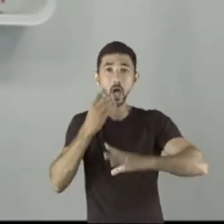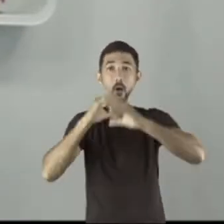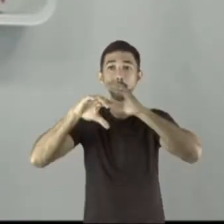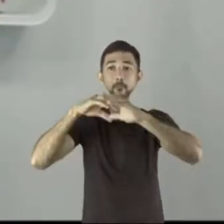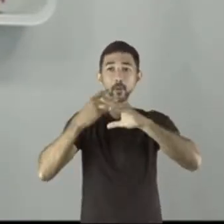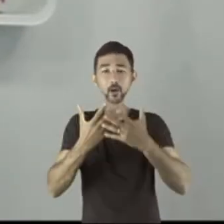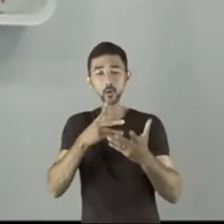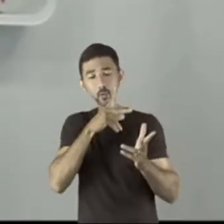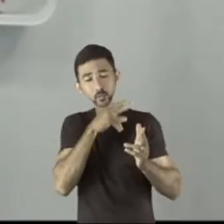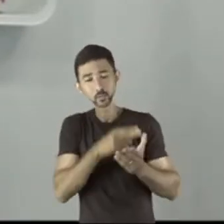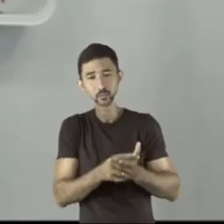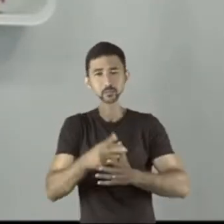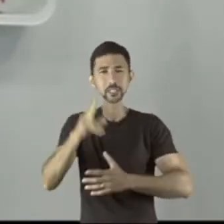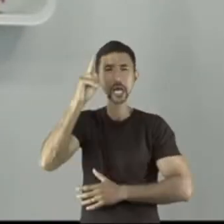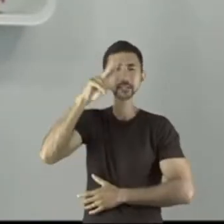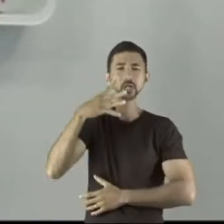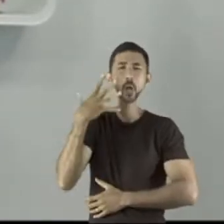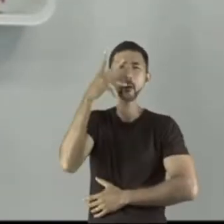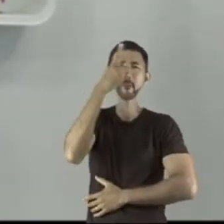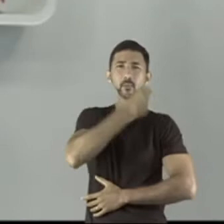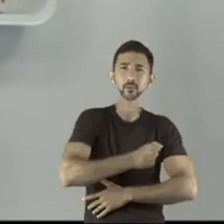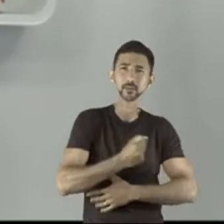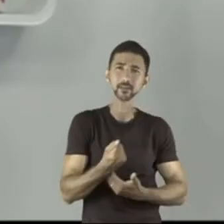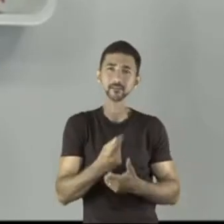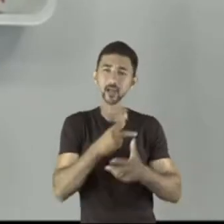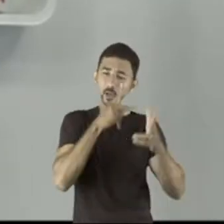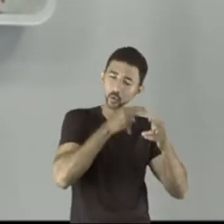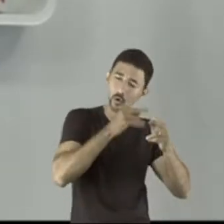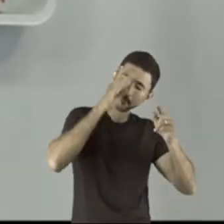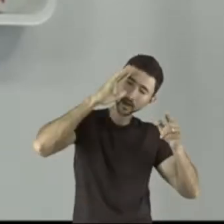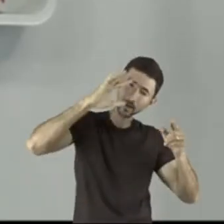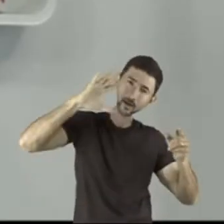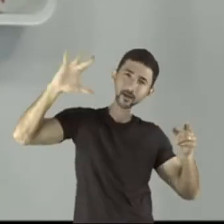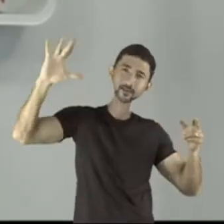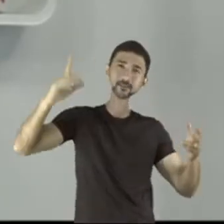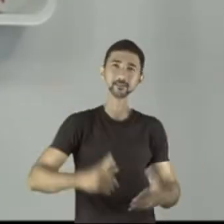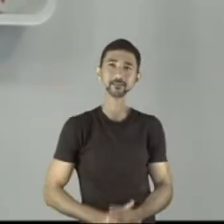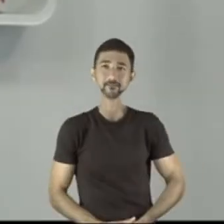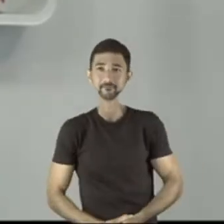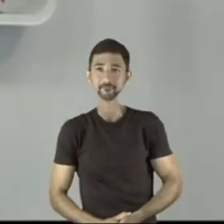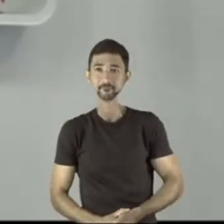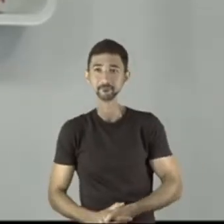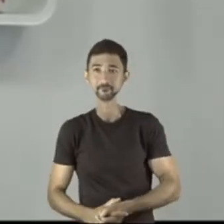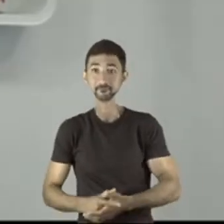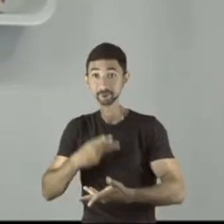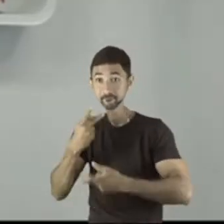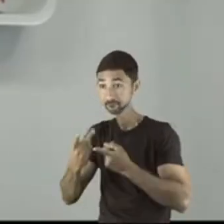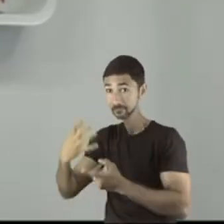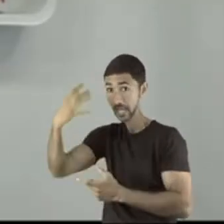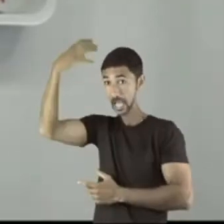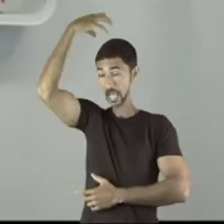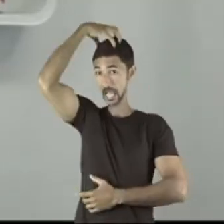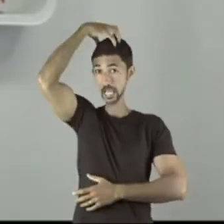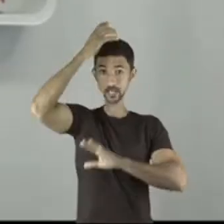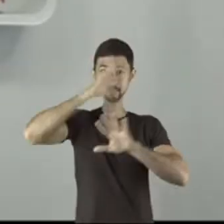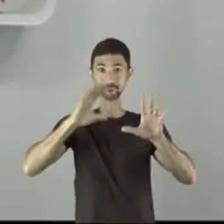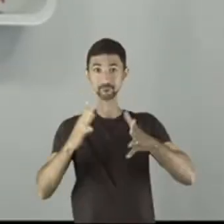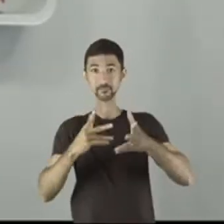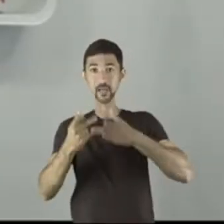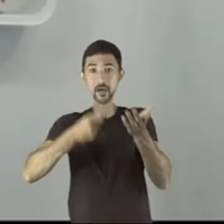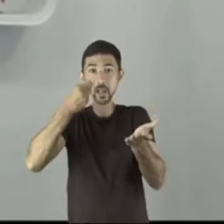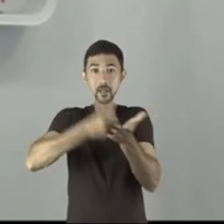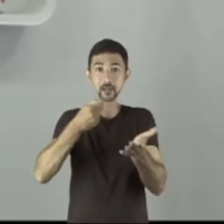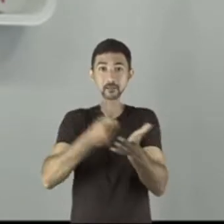de ninar, uma história bem bonita, então dormir e sonhar. E Posso até não ser rei, mas decreto